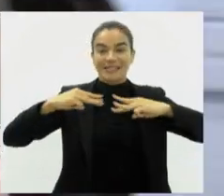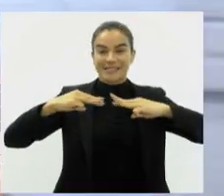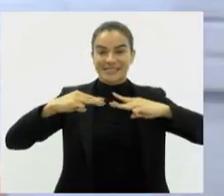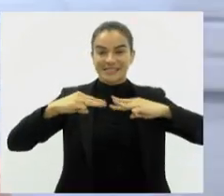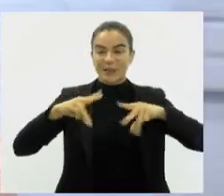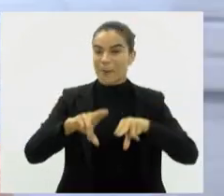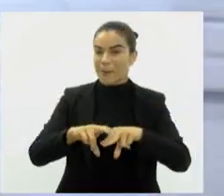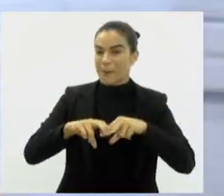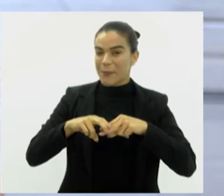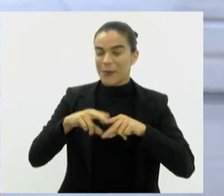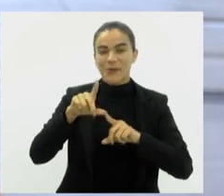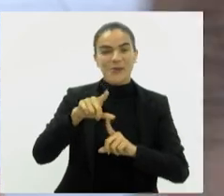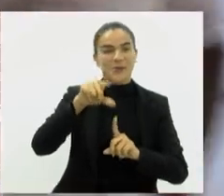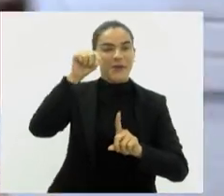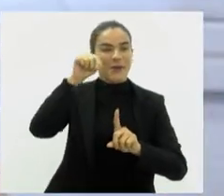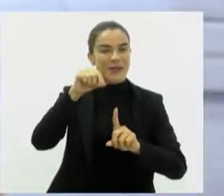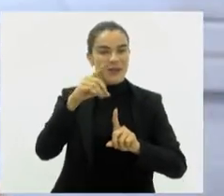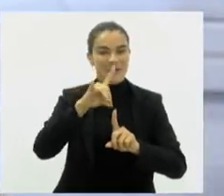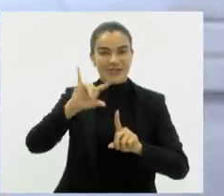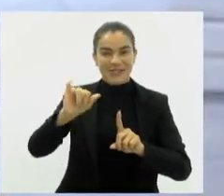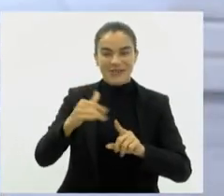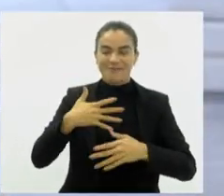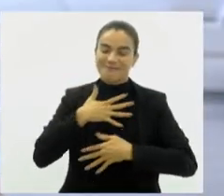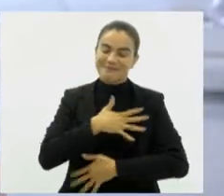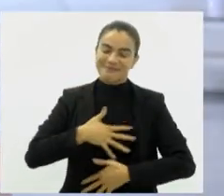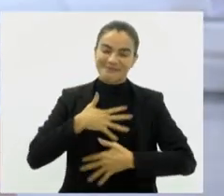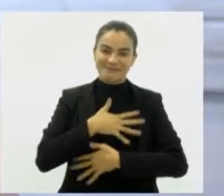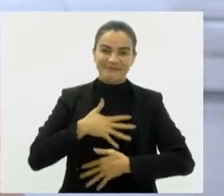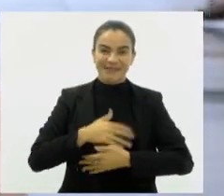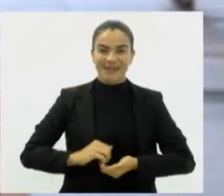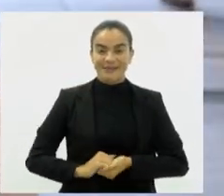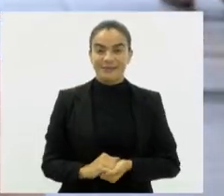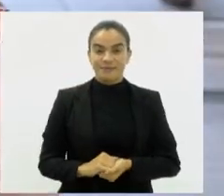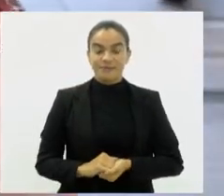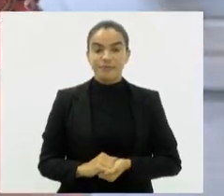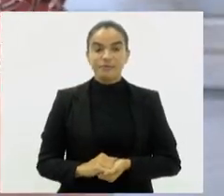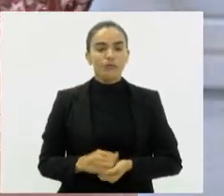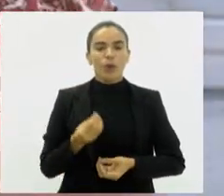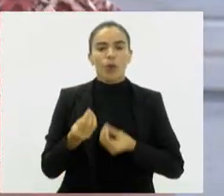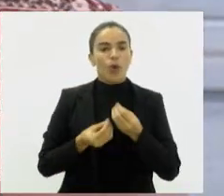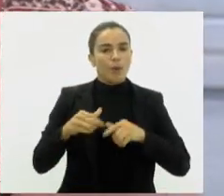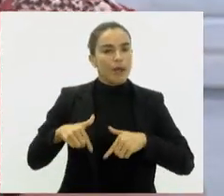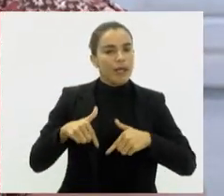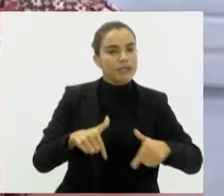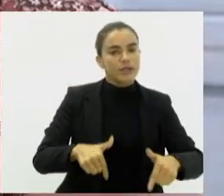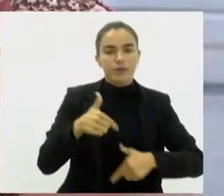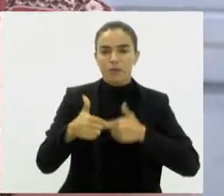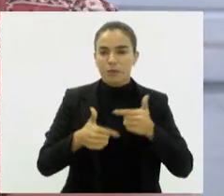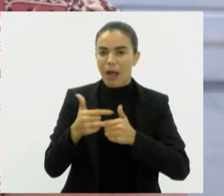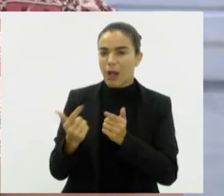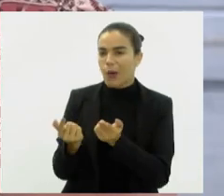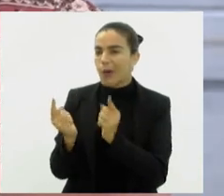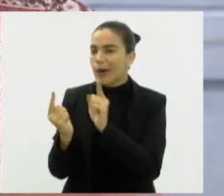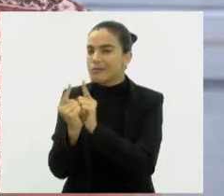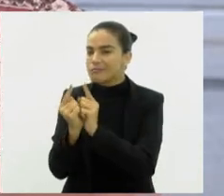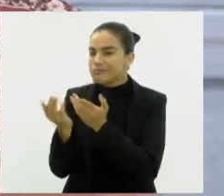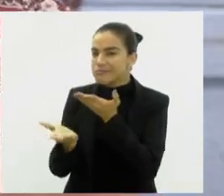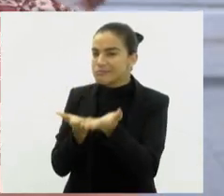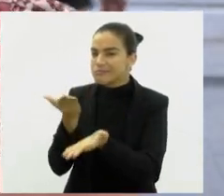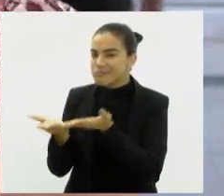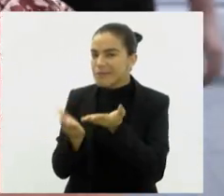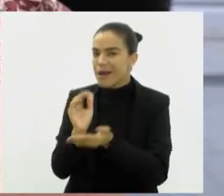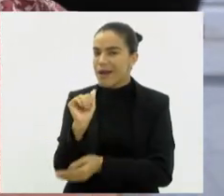foi escolhida essa data e é um prazer enorme estar com vocês aqui hoje. Como é realizado esse trabalho? Quais são os atendimentos que a AmbiDown presta